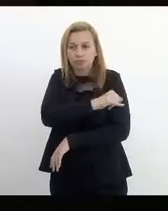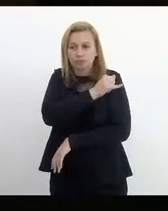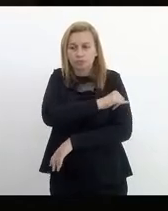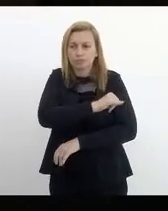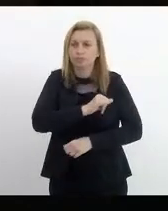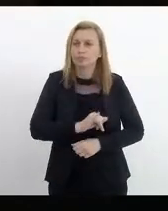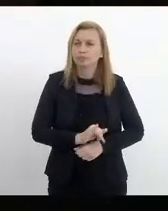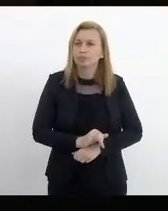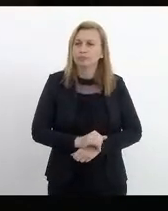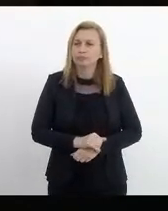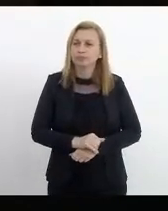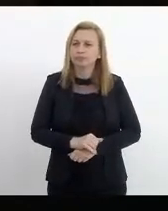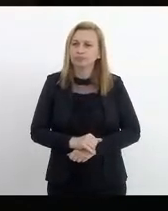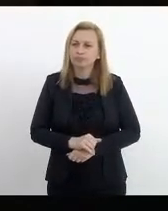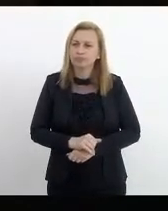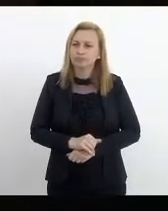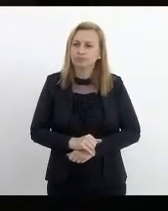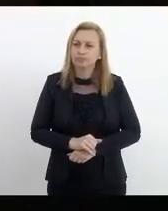Janeiro